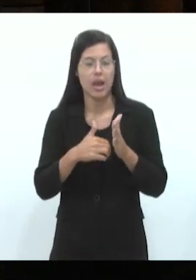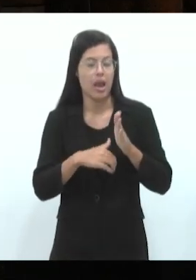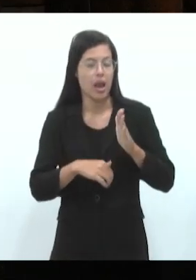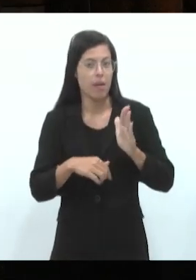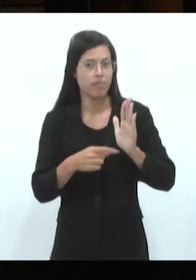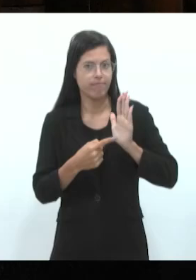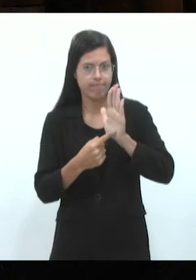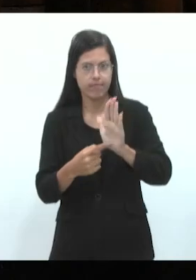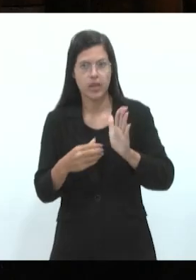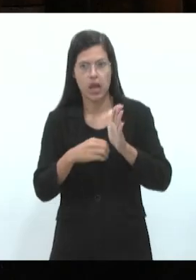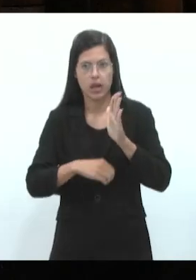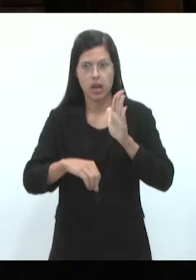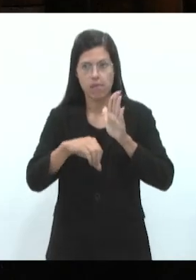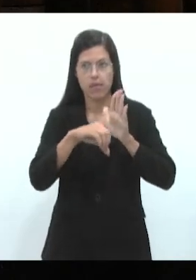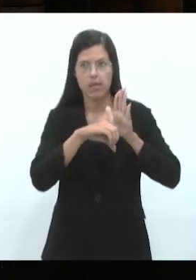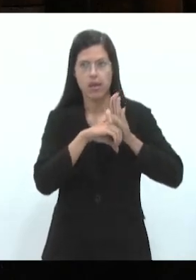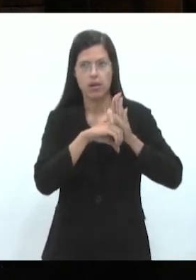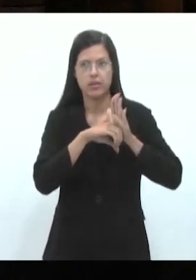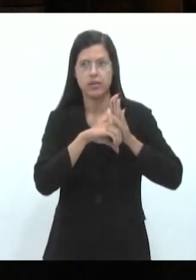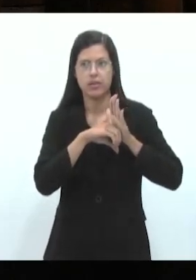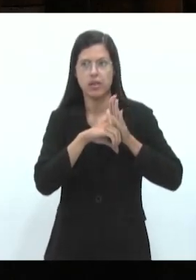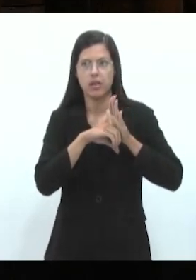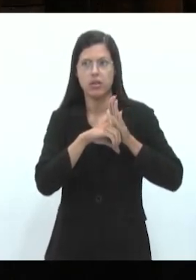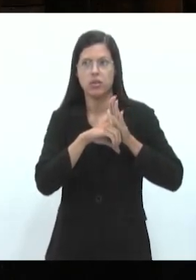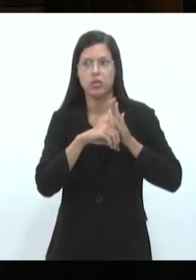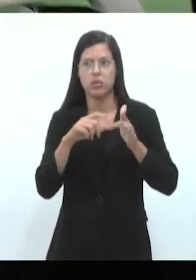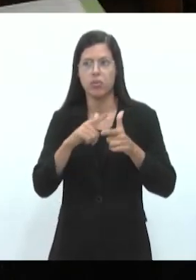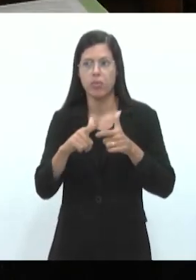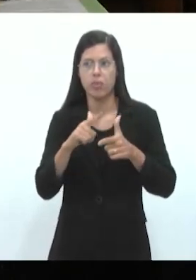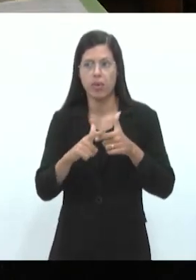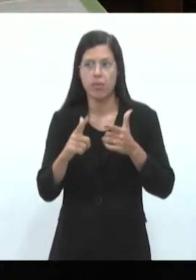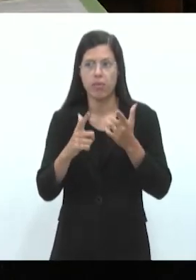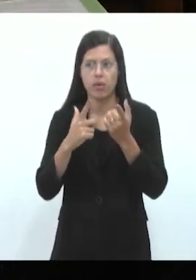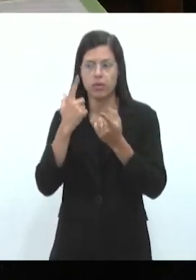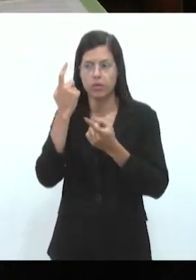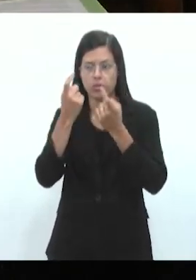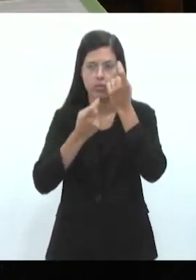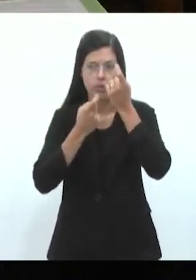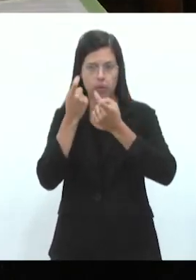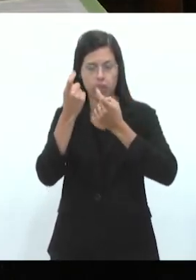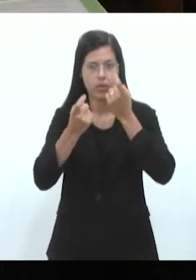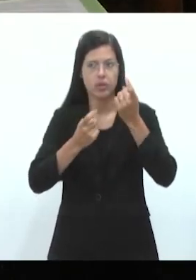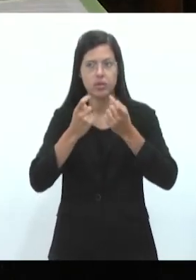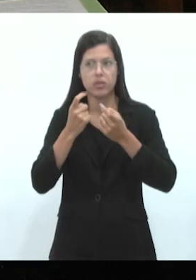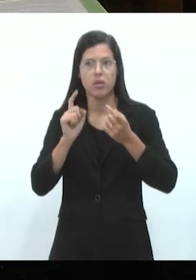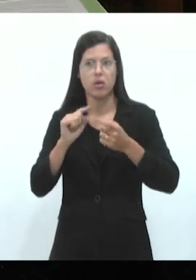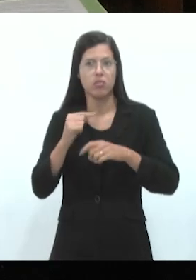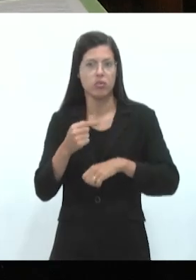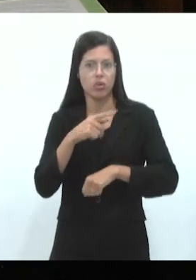criminalidade é o problema de maior preocupação para o nosso país.